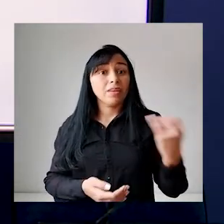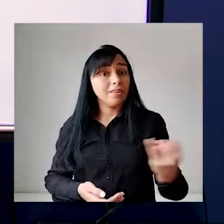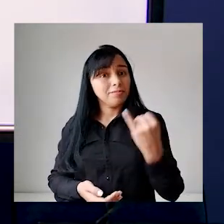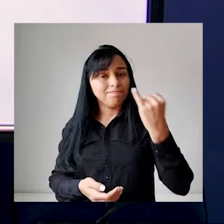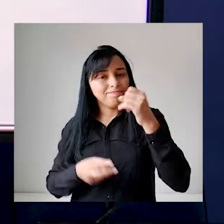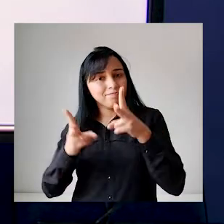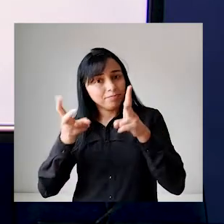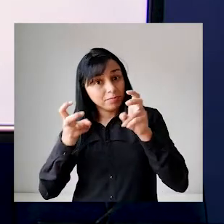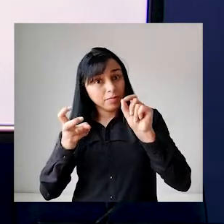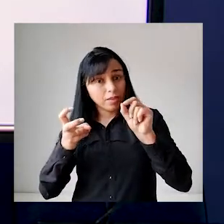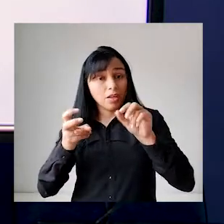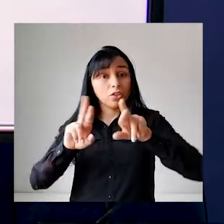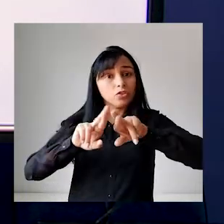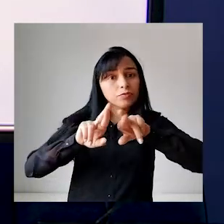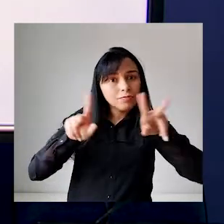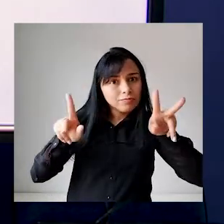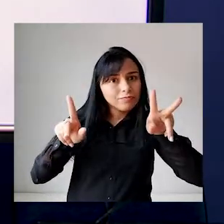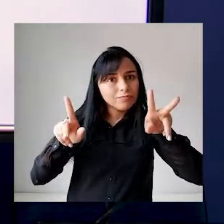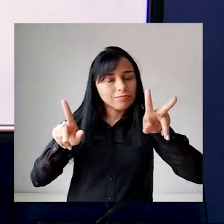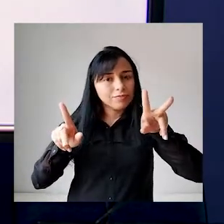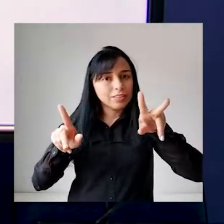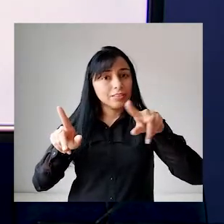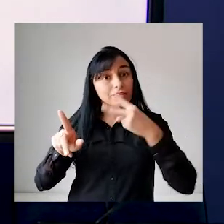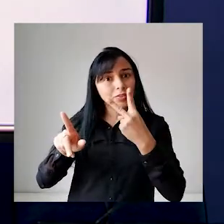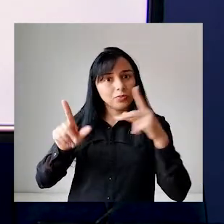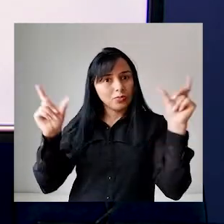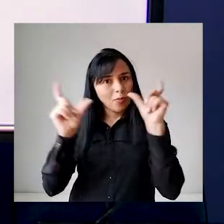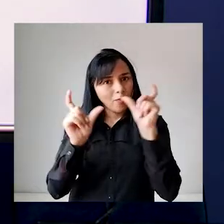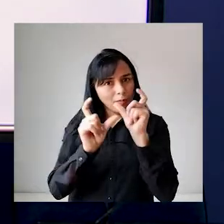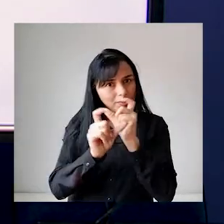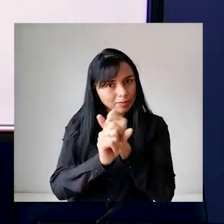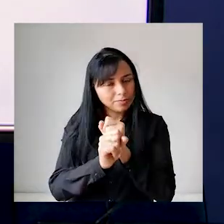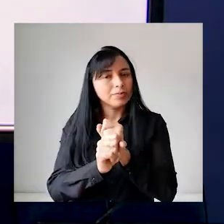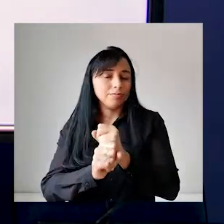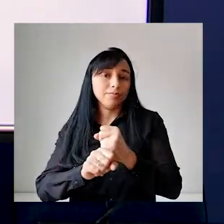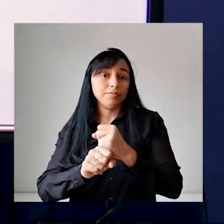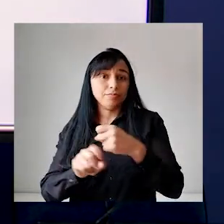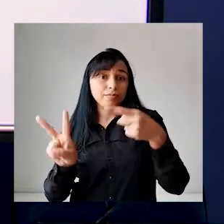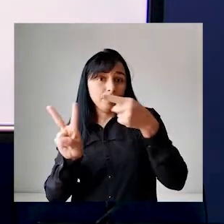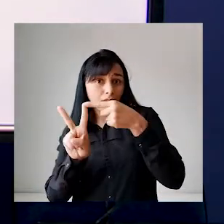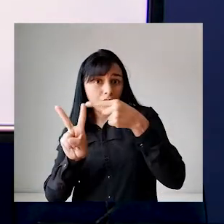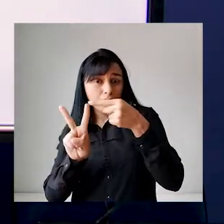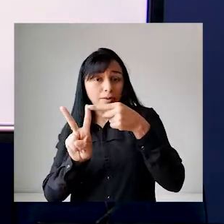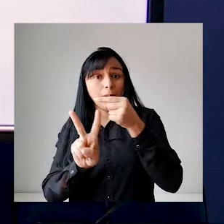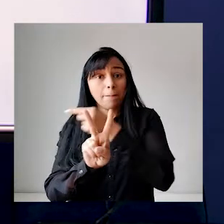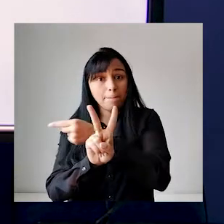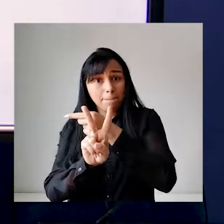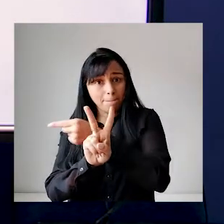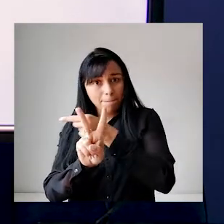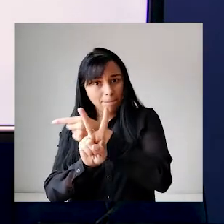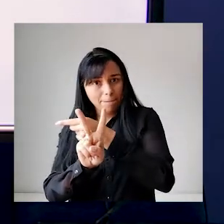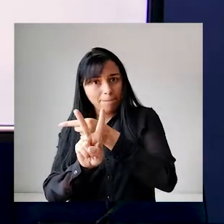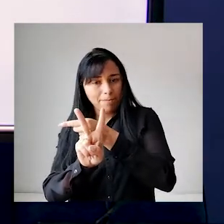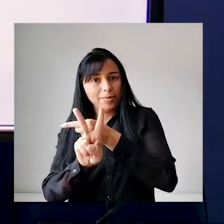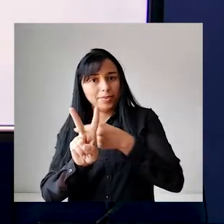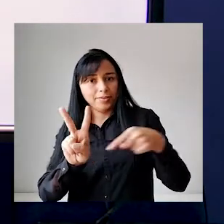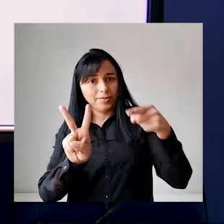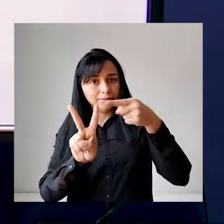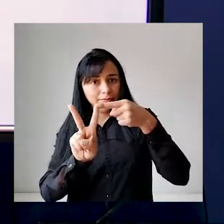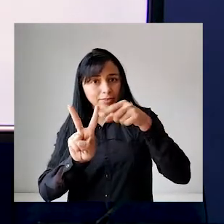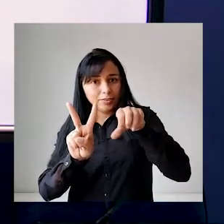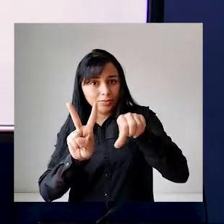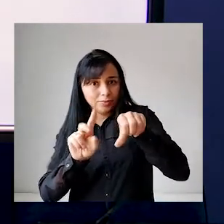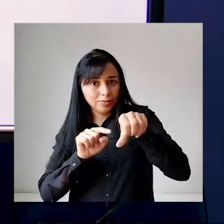É importante notar a diferença entre essas duas expressões, menos a raiz de 9 e raiz de menos